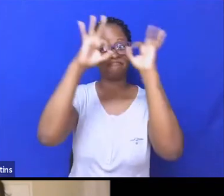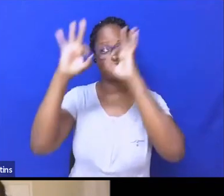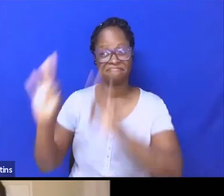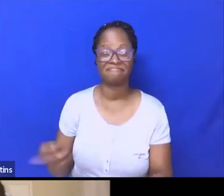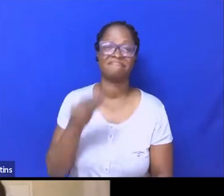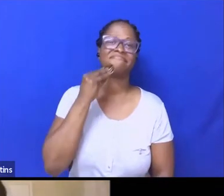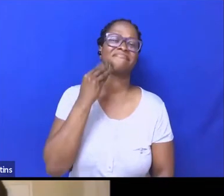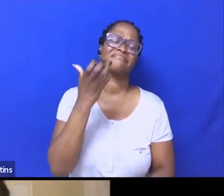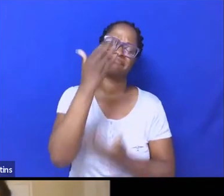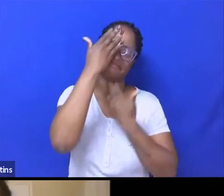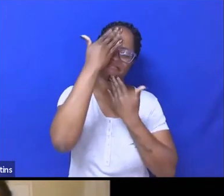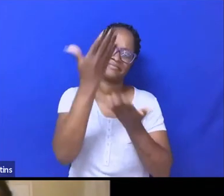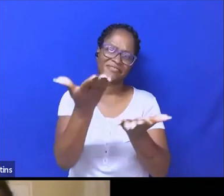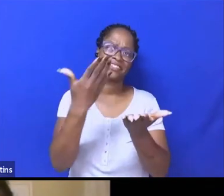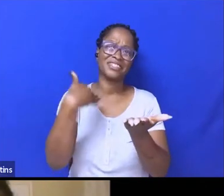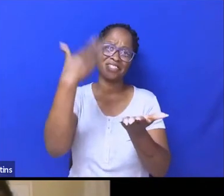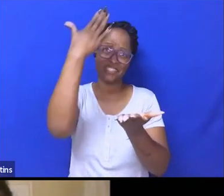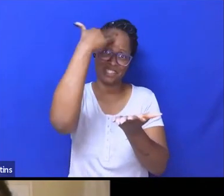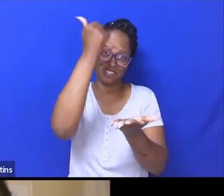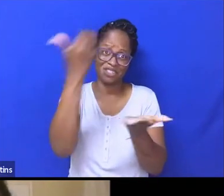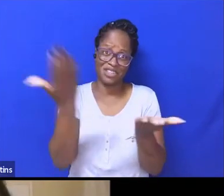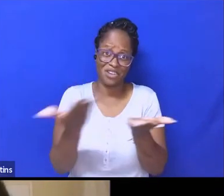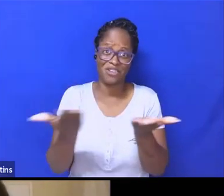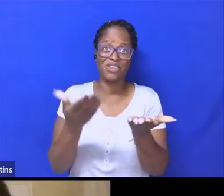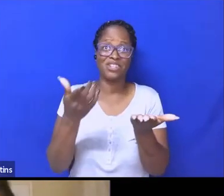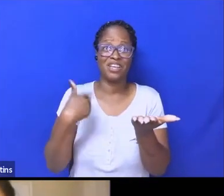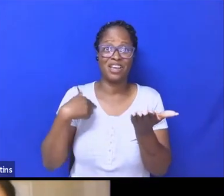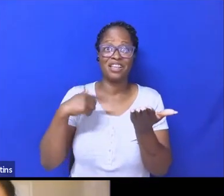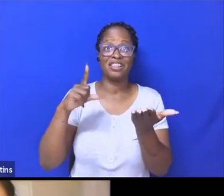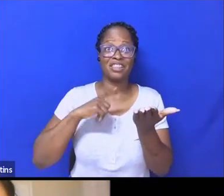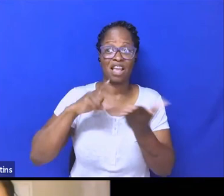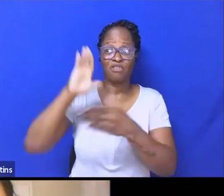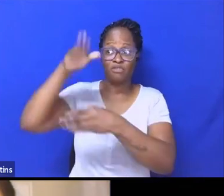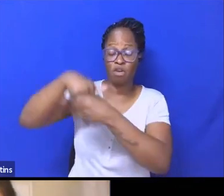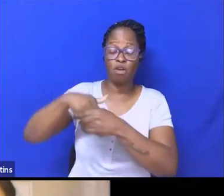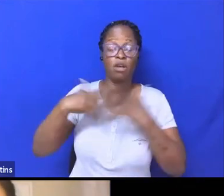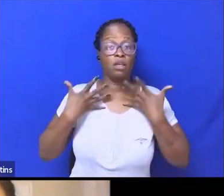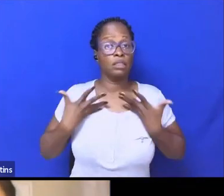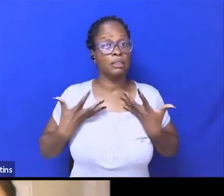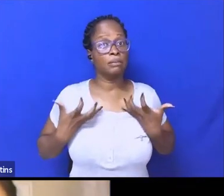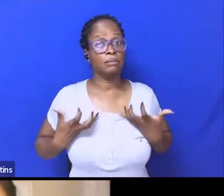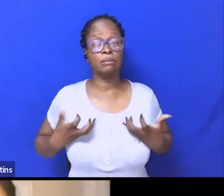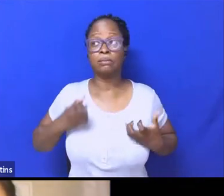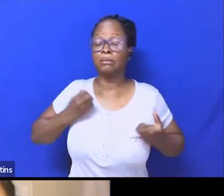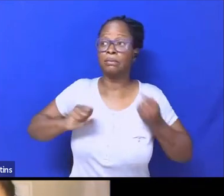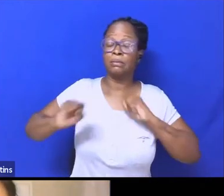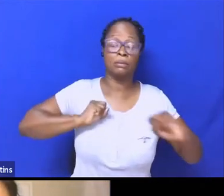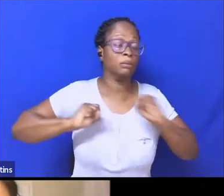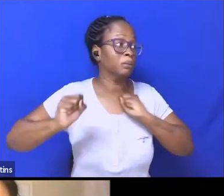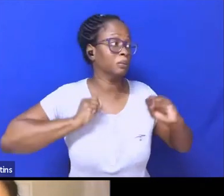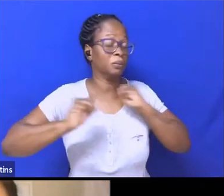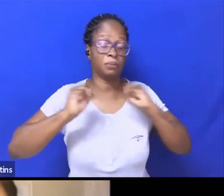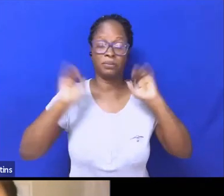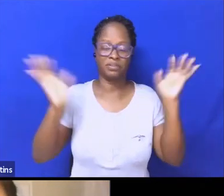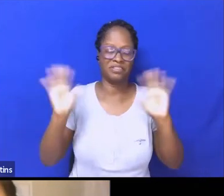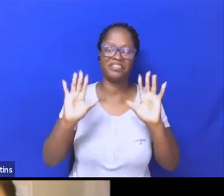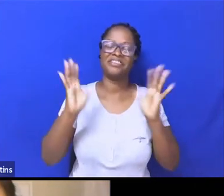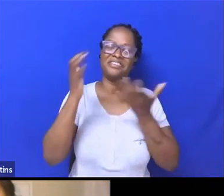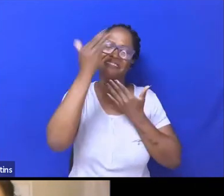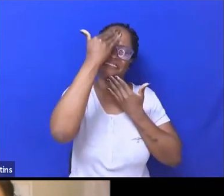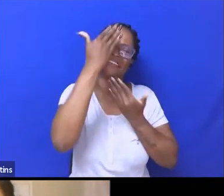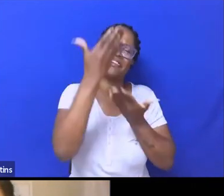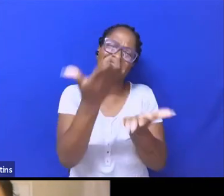queria te agradecer sei que vocês acabaram realmente como você falou de sair de uma votação estão ainda nessa pressa na quentura enfim mas eu queria agradecer por vocês